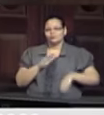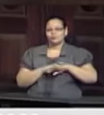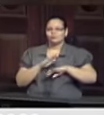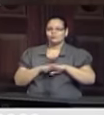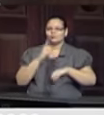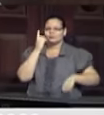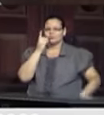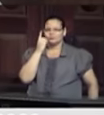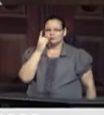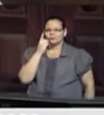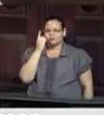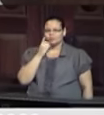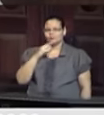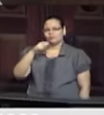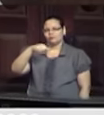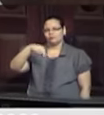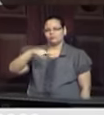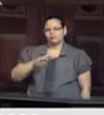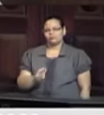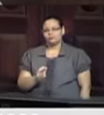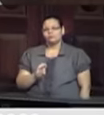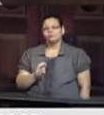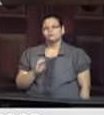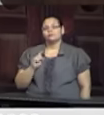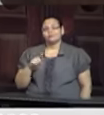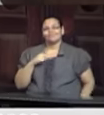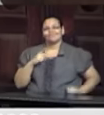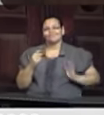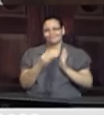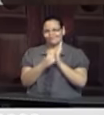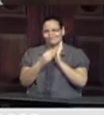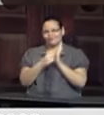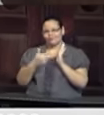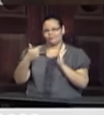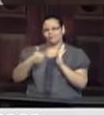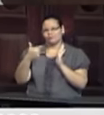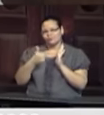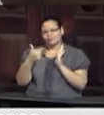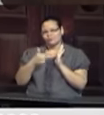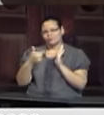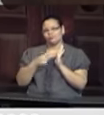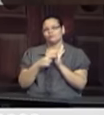André Correia, ele está incluindo um parágrafo segundo